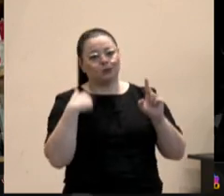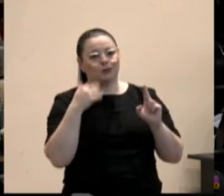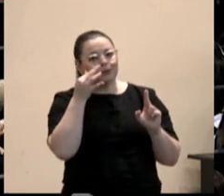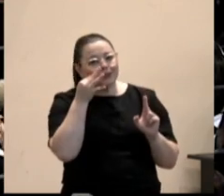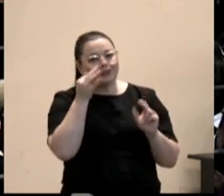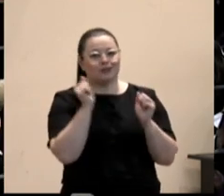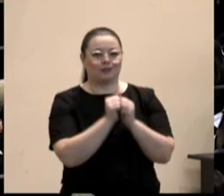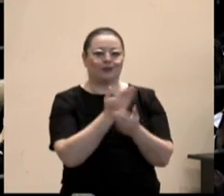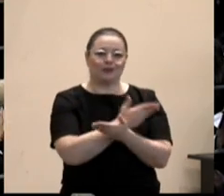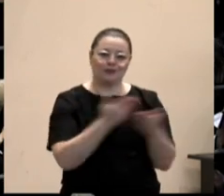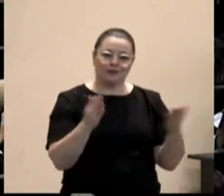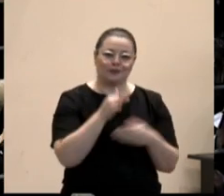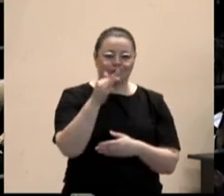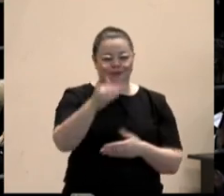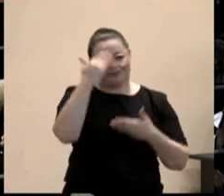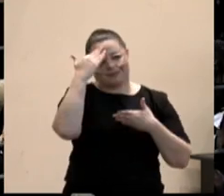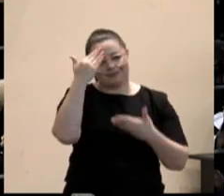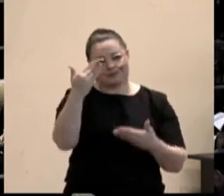obrigada.